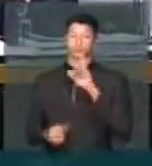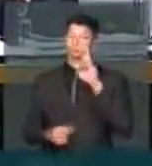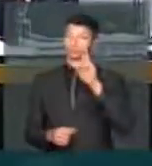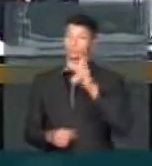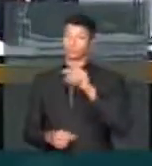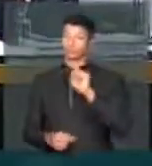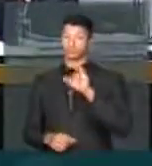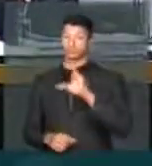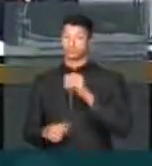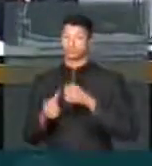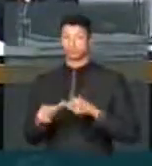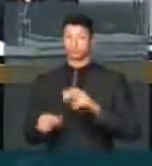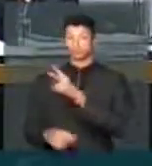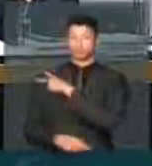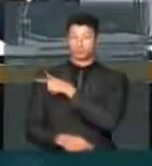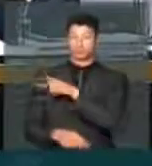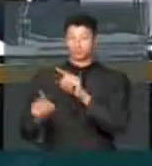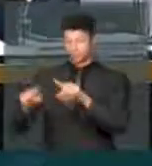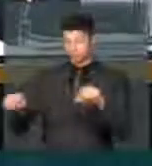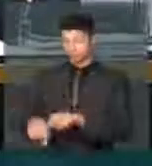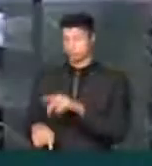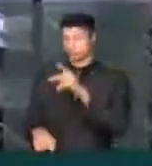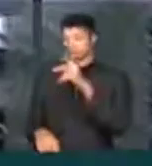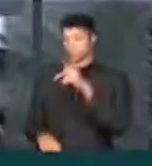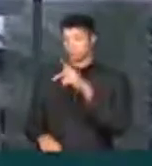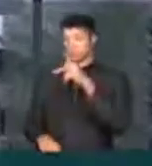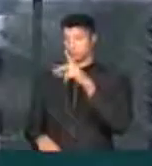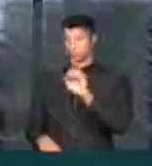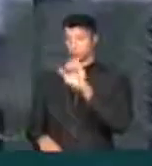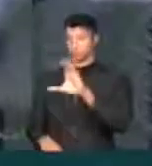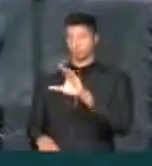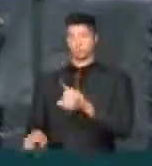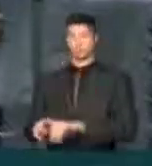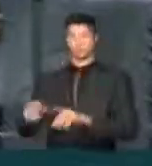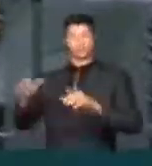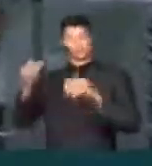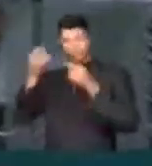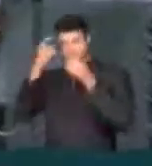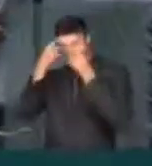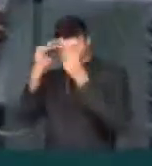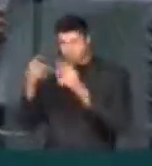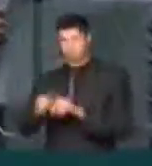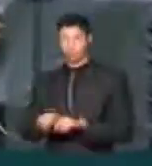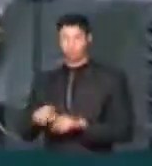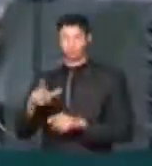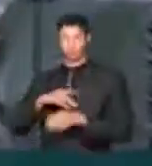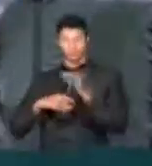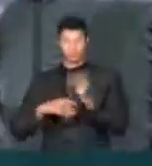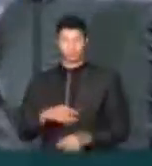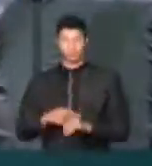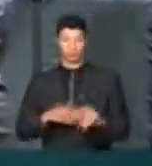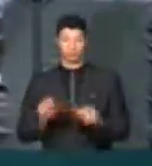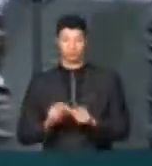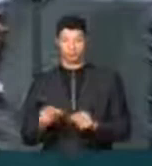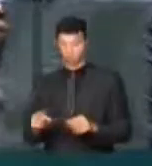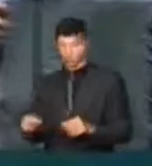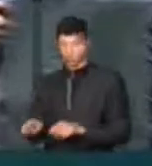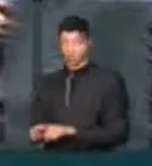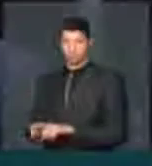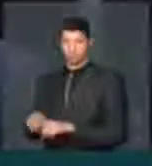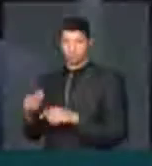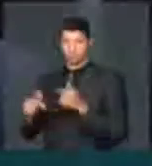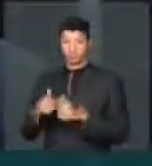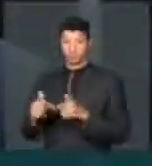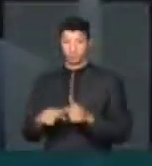líder do PSC, Silvio enquanto chefe de gabinete da liderança do PSC, tão talentoso, eu tenho certeza que vai prestar um grande